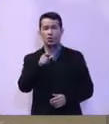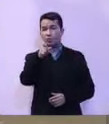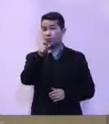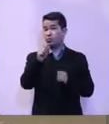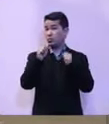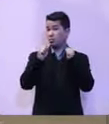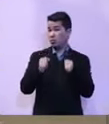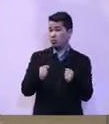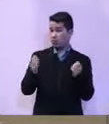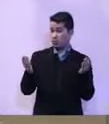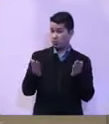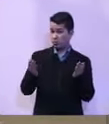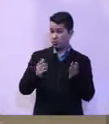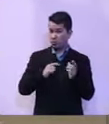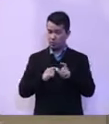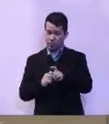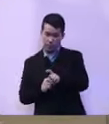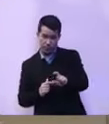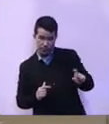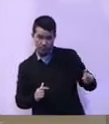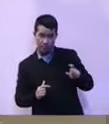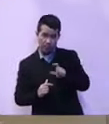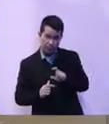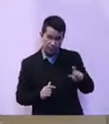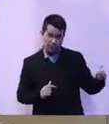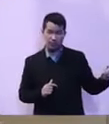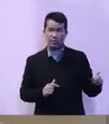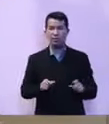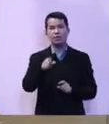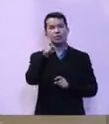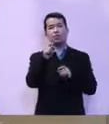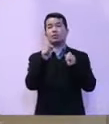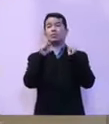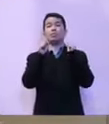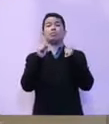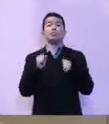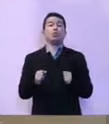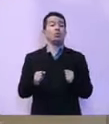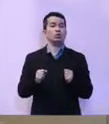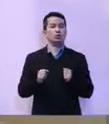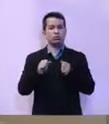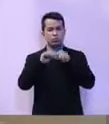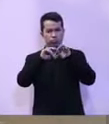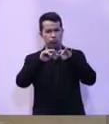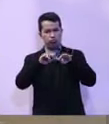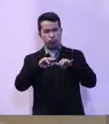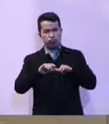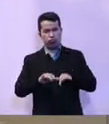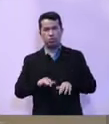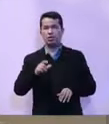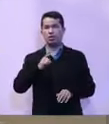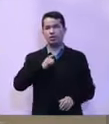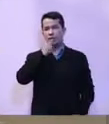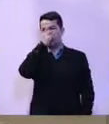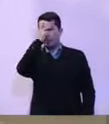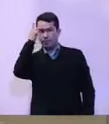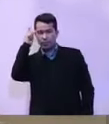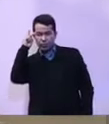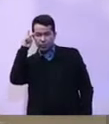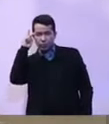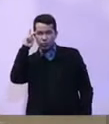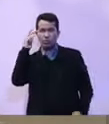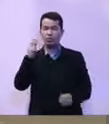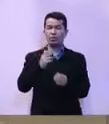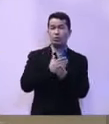nesse link que está aí, preenche aquele formulário e alguém vai começar a discipular você, vai